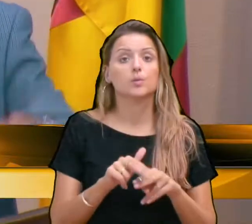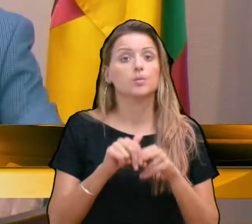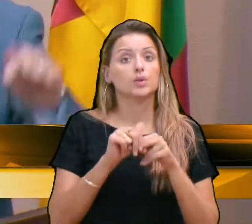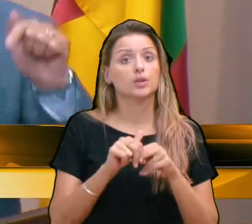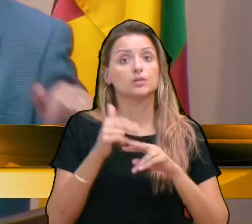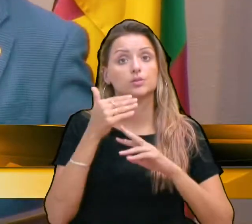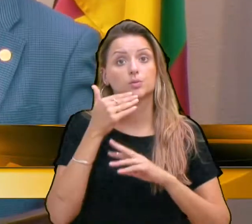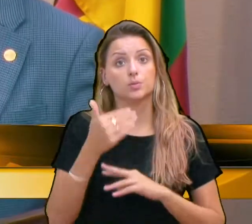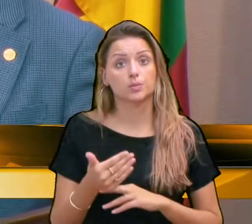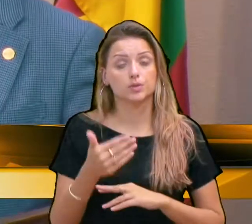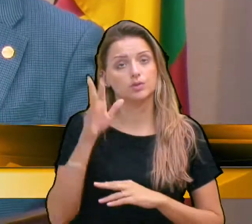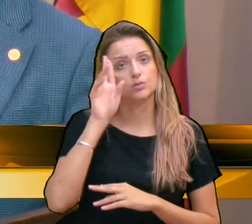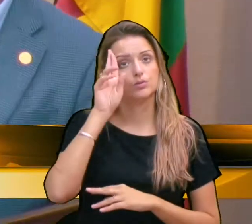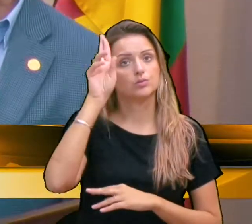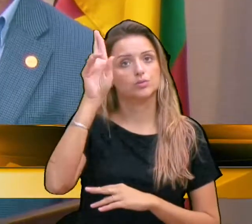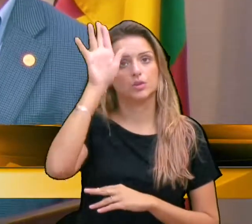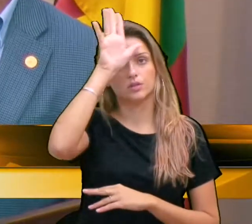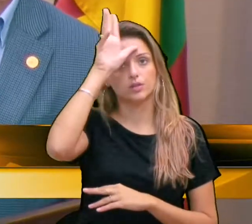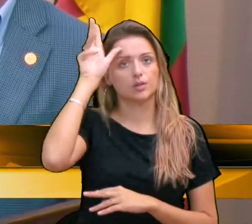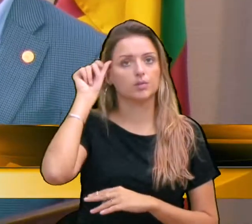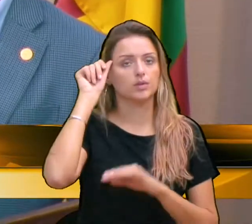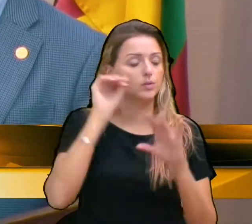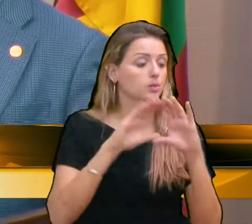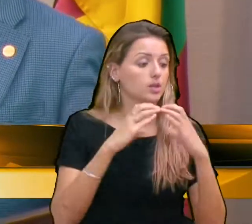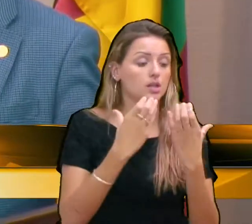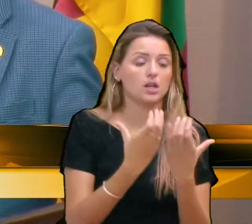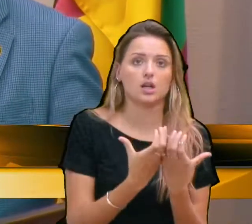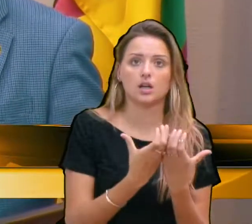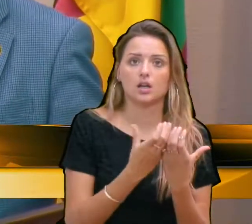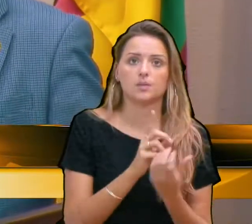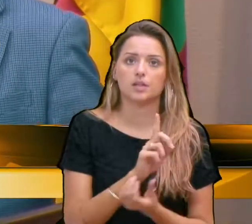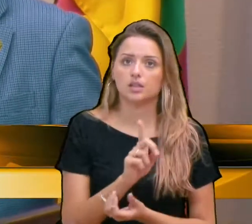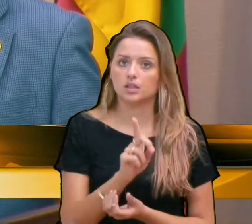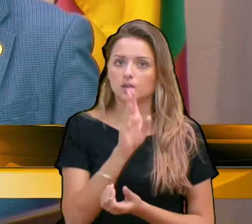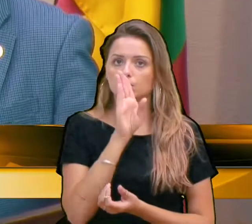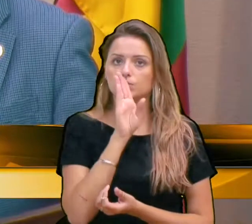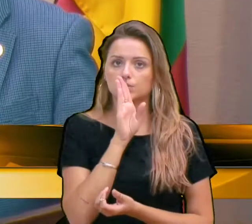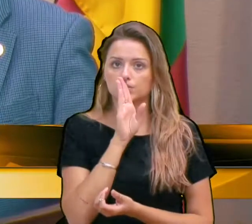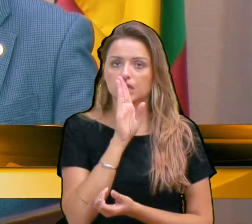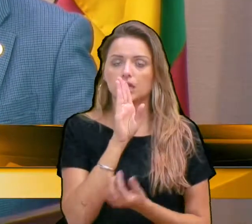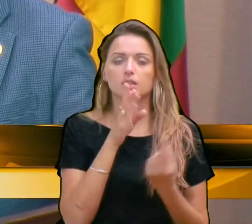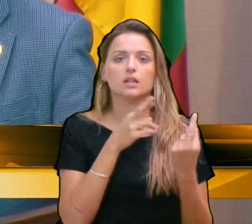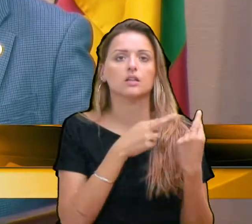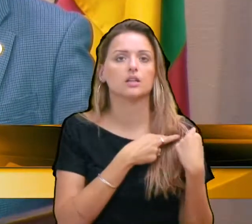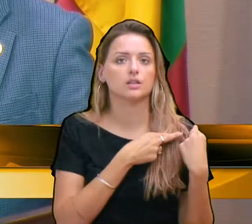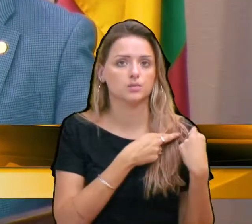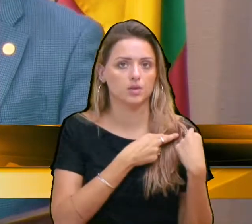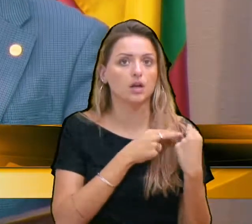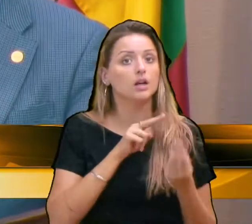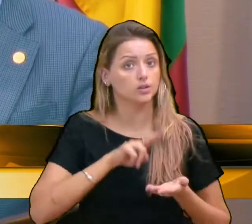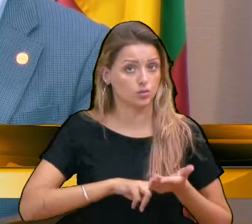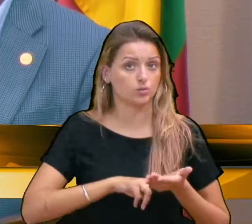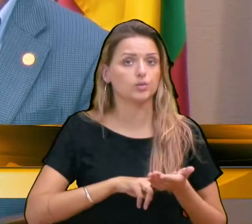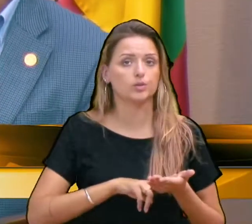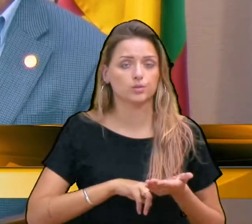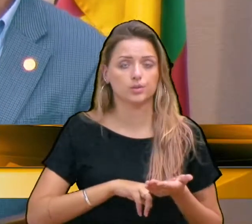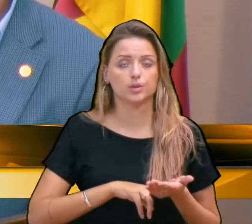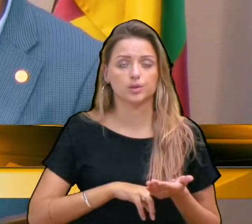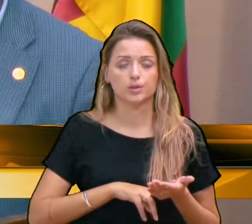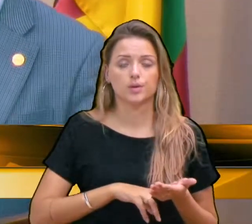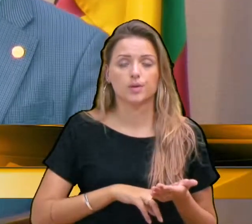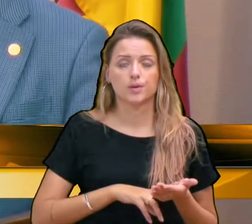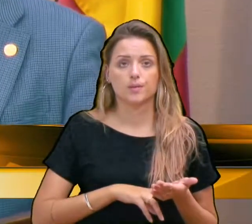do prefeito municipal. E a Câmara não se furtou a essa responsabilidade. Então,